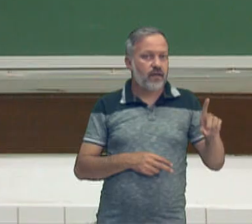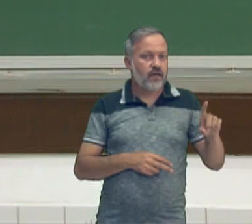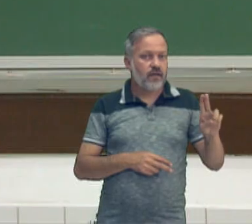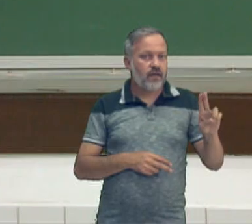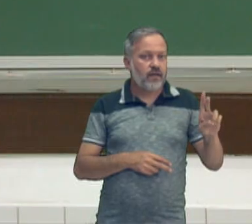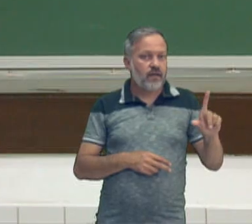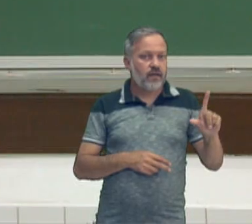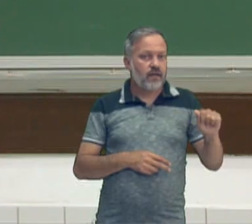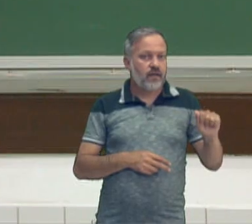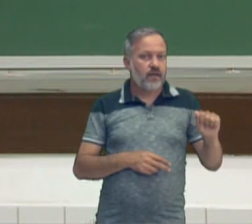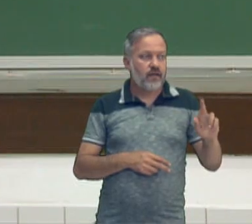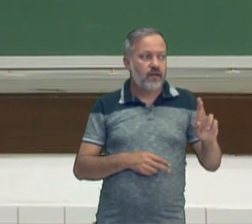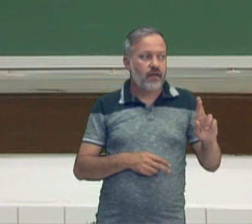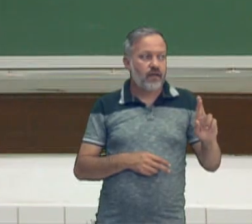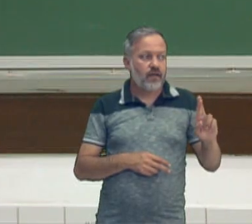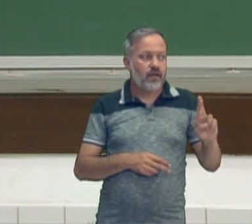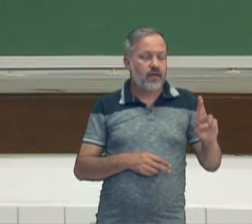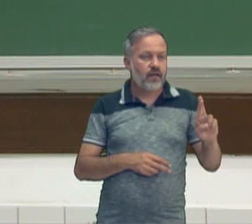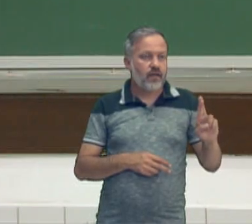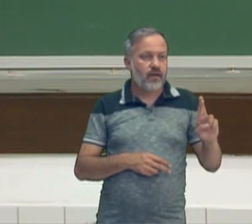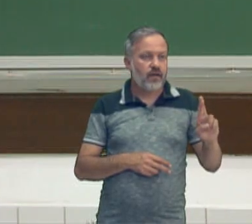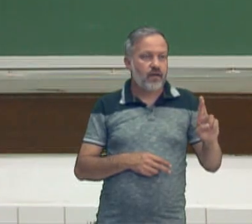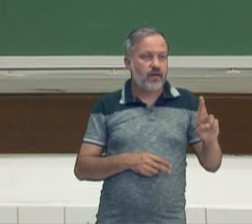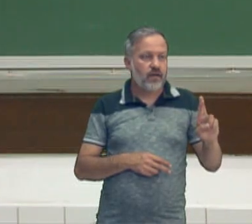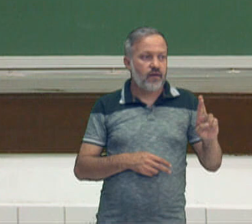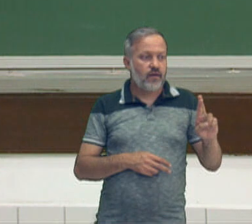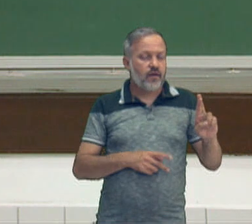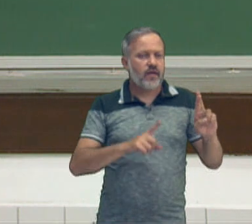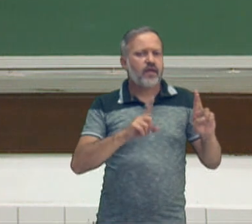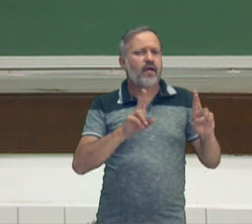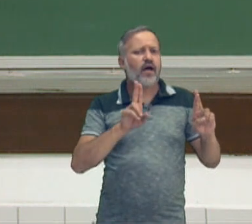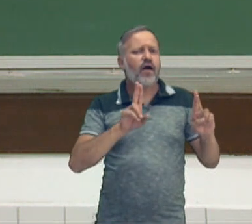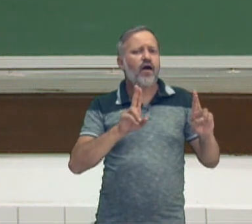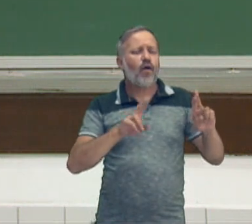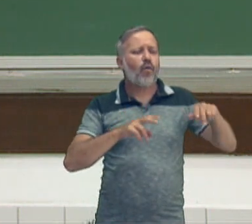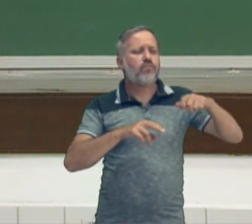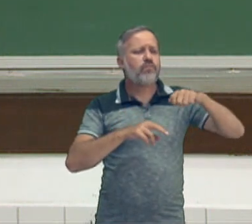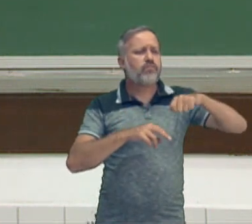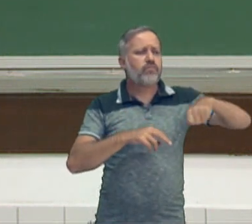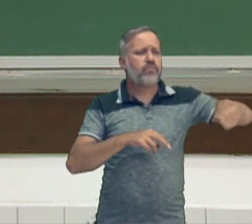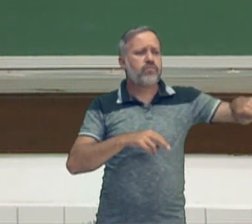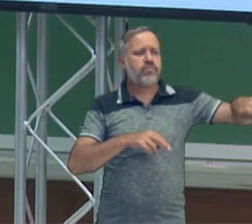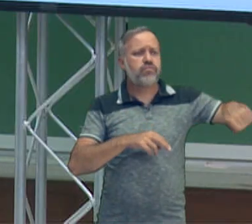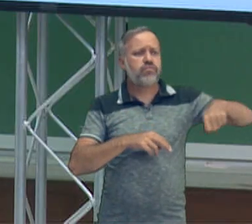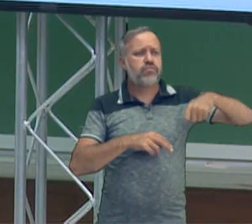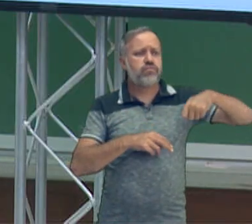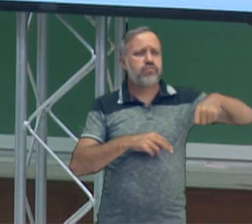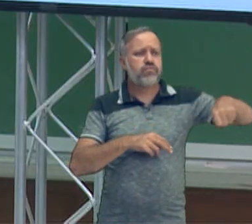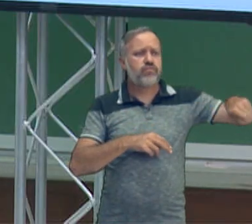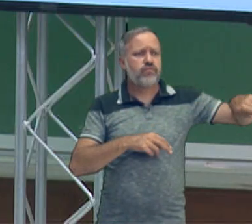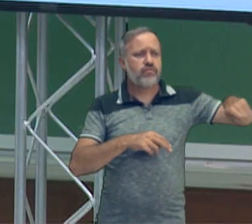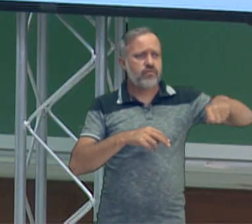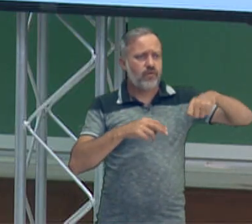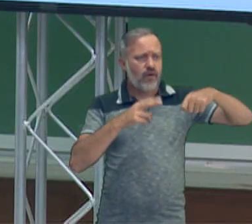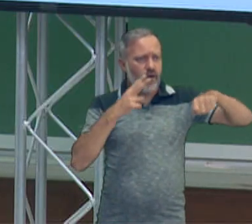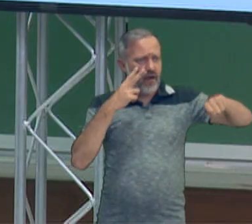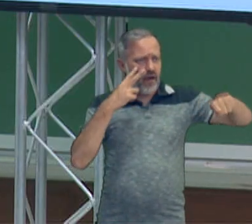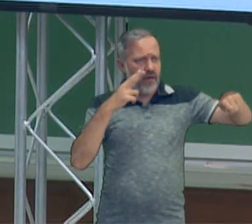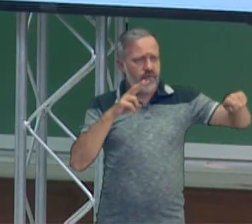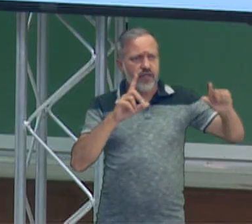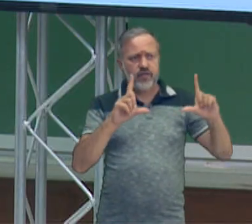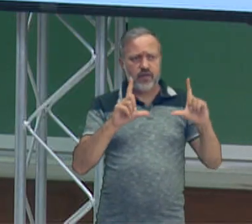pendular. Pendular do quê? Este pêndulo, o que, que é esse pêndulo? Veja essa imagem. Olha